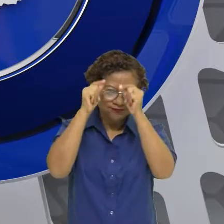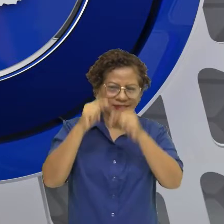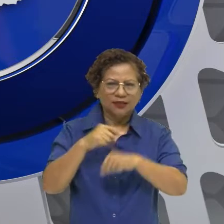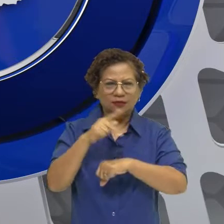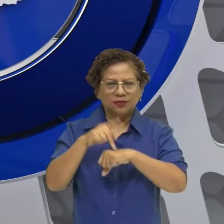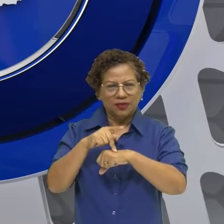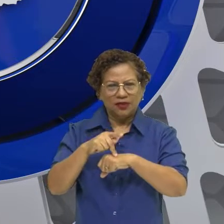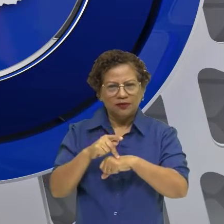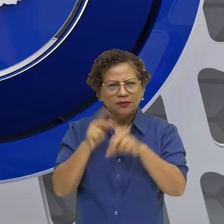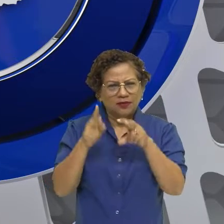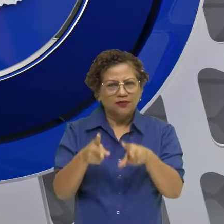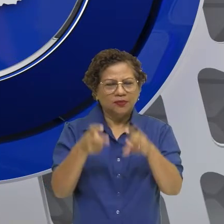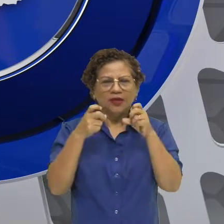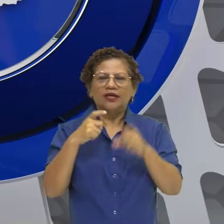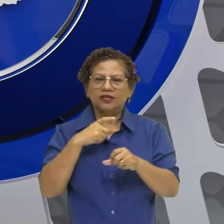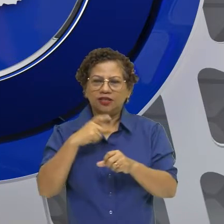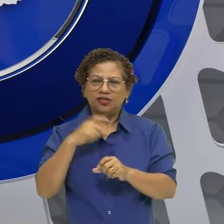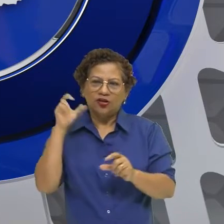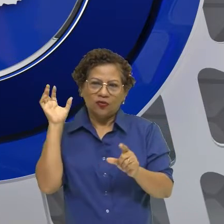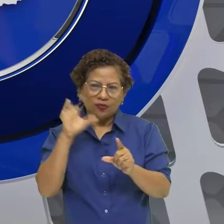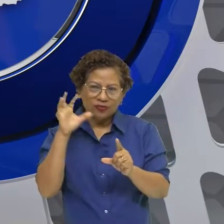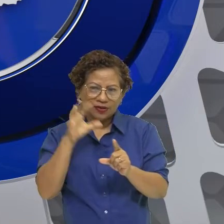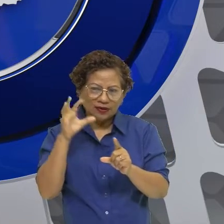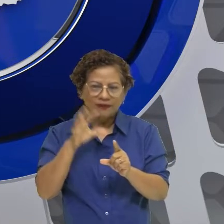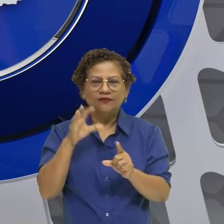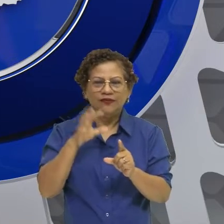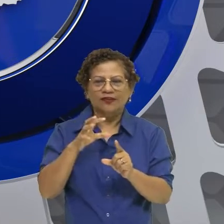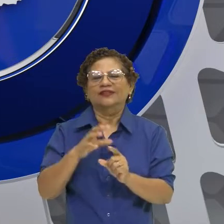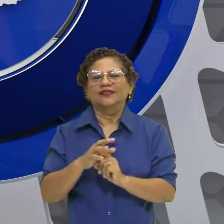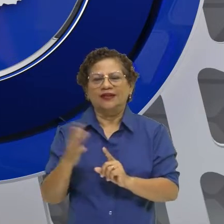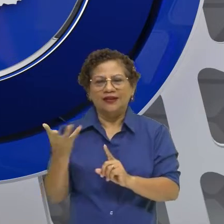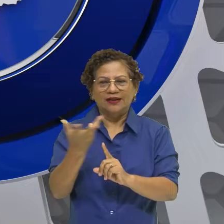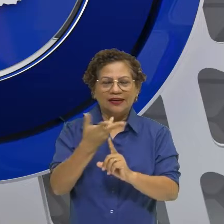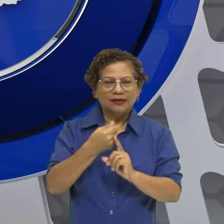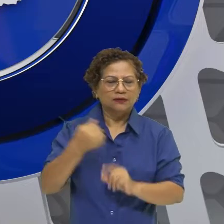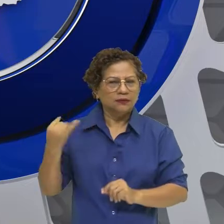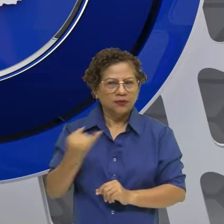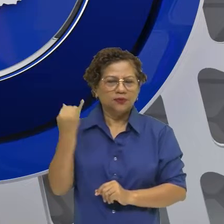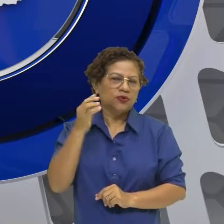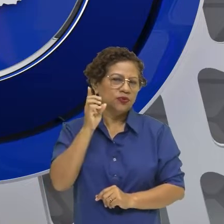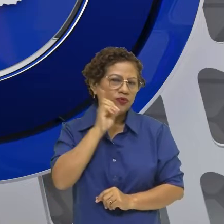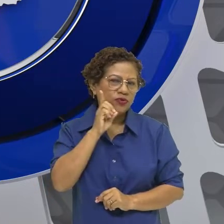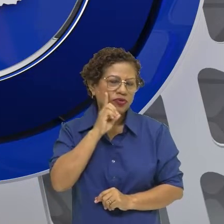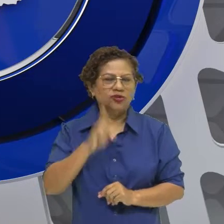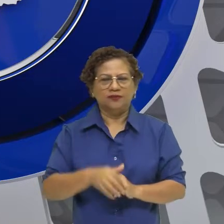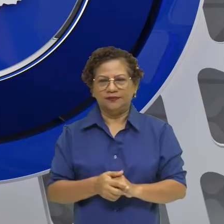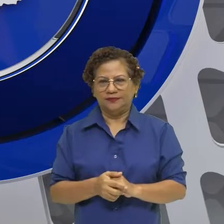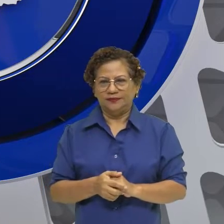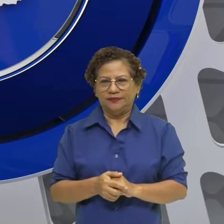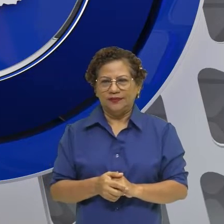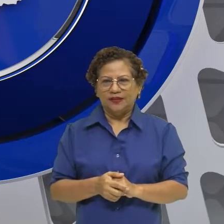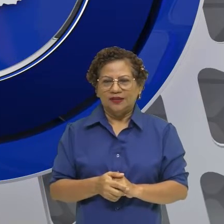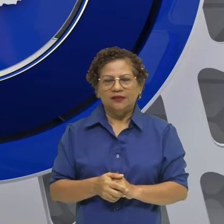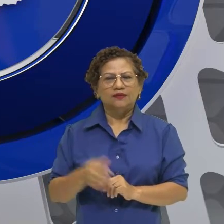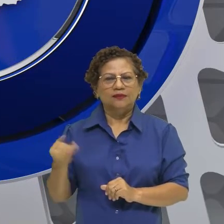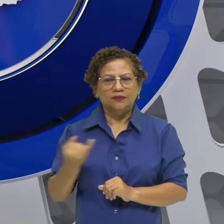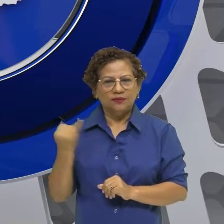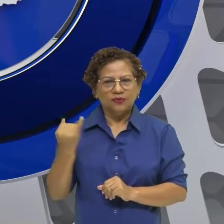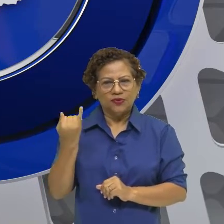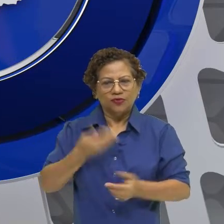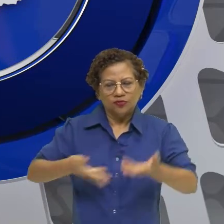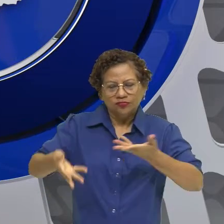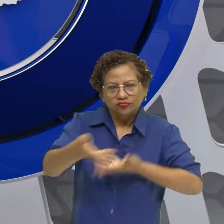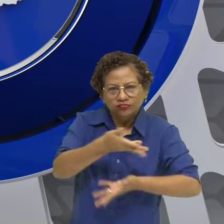nós temos influência, nós fazemos arte. A arte está presente no nosso dia a dia. Nós participamos dessa construção artística,